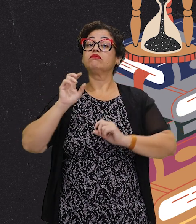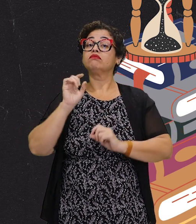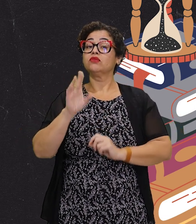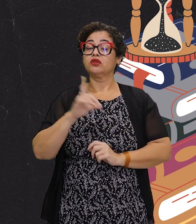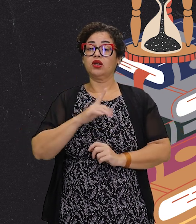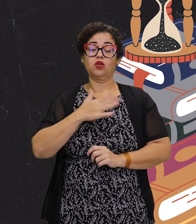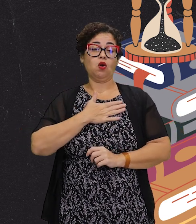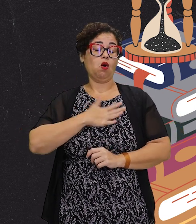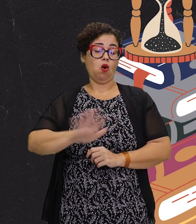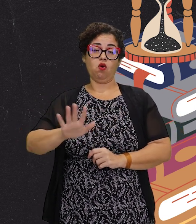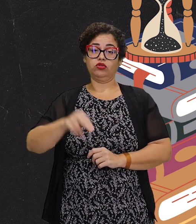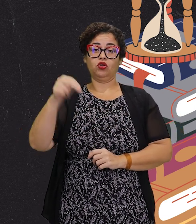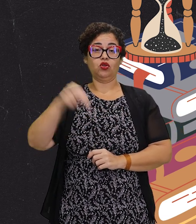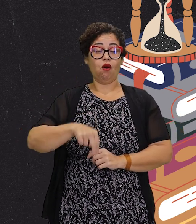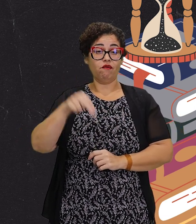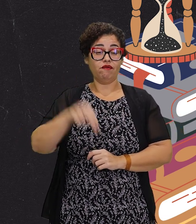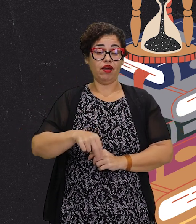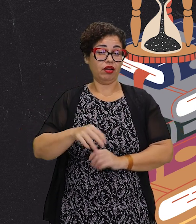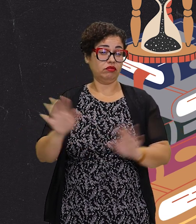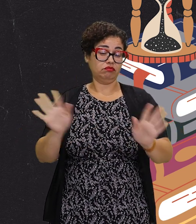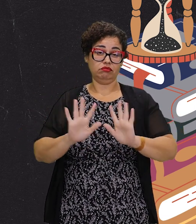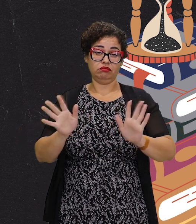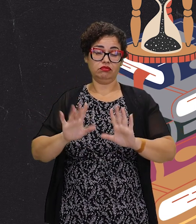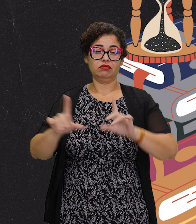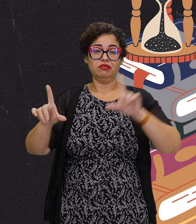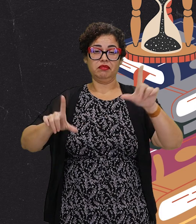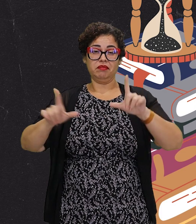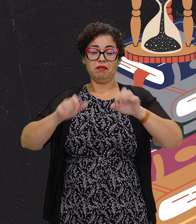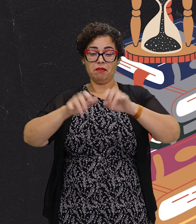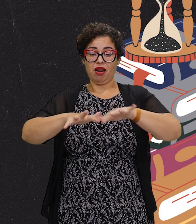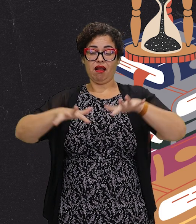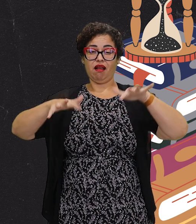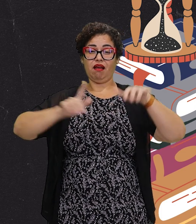tinha horror a novelas e